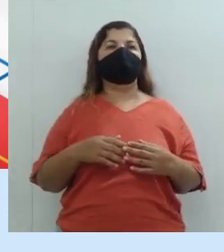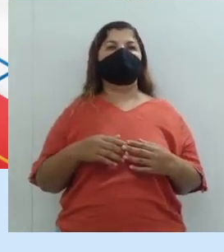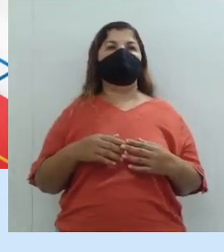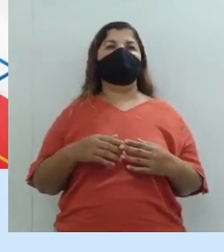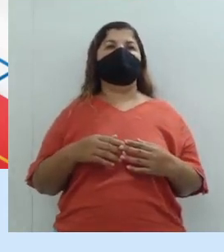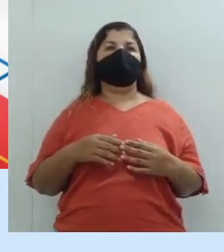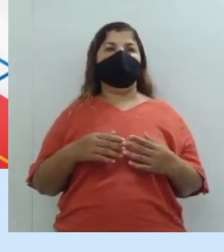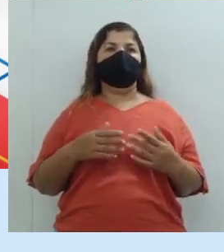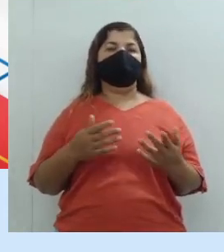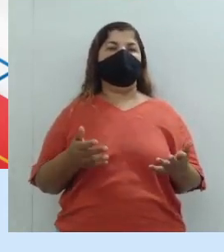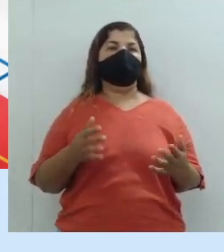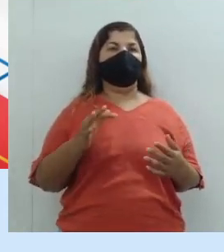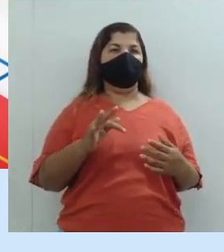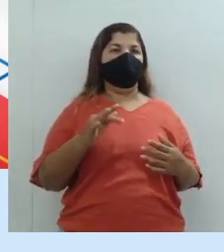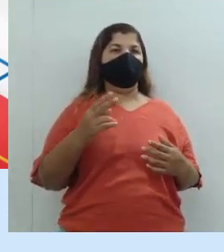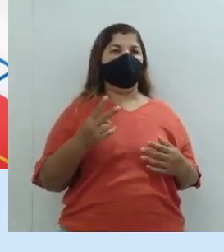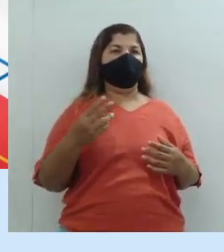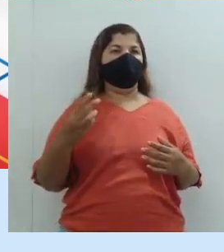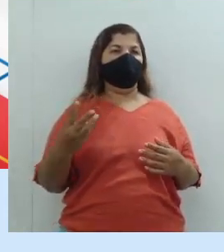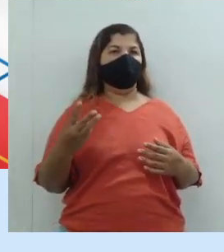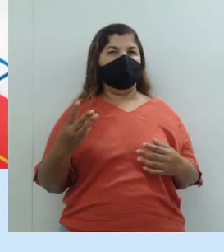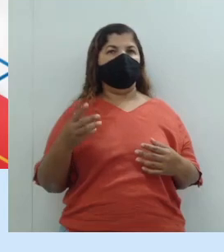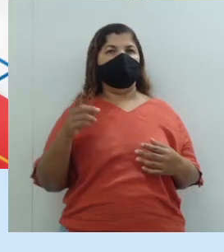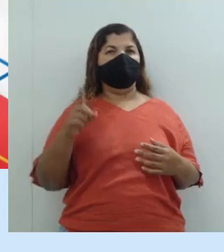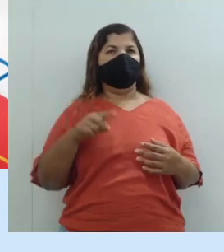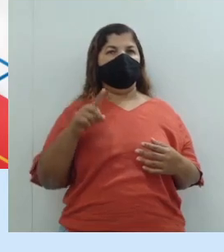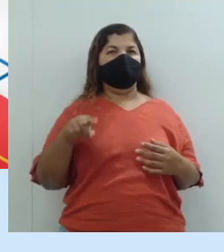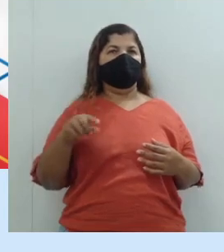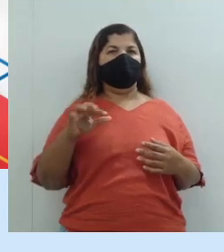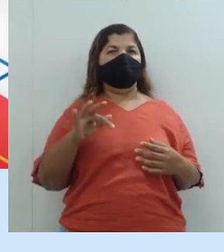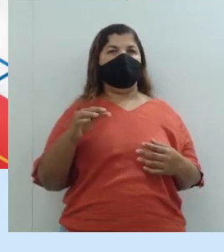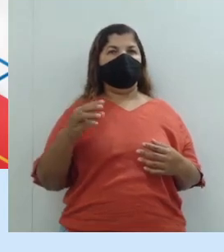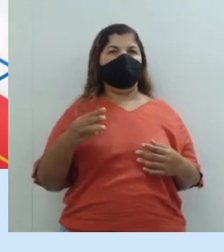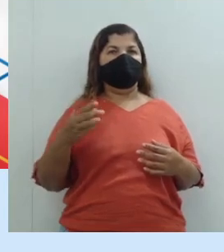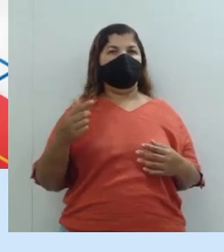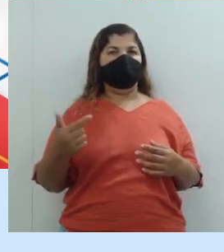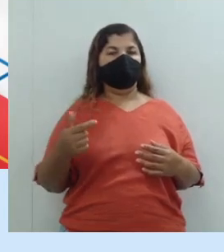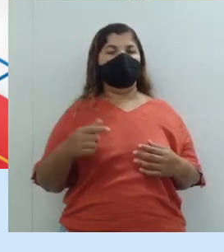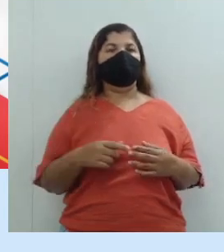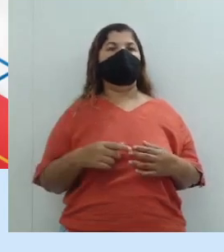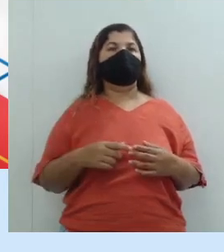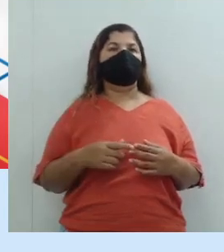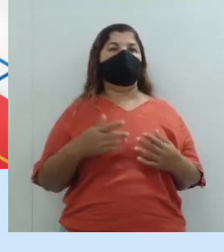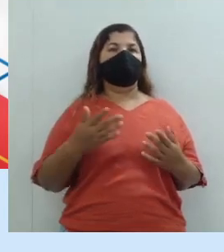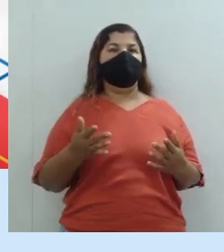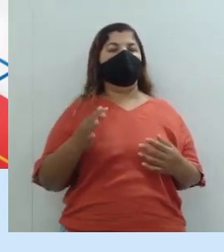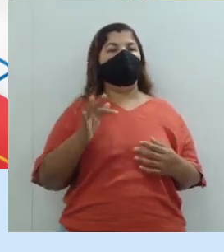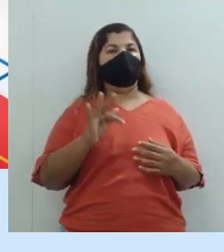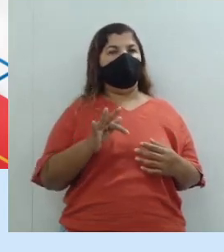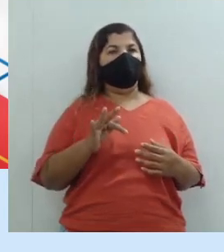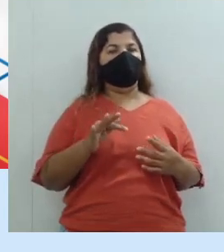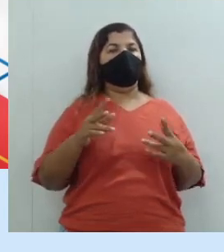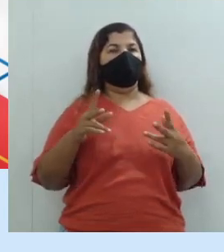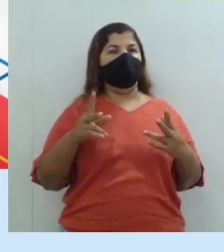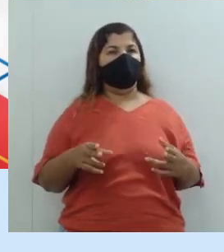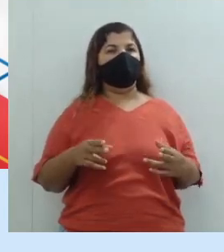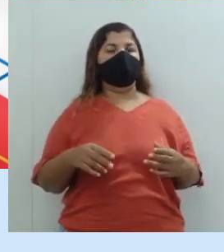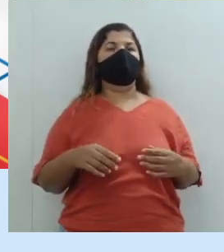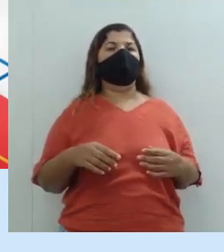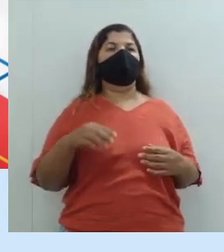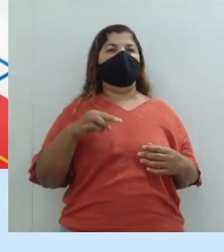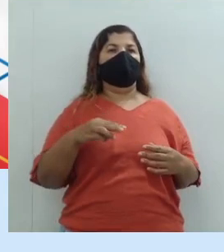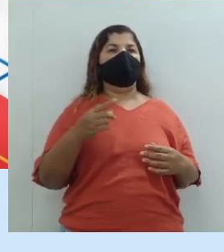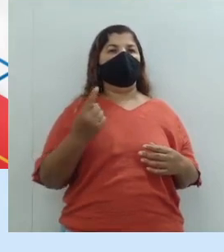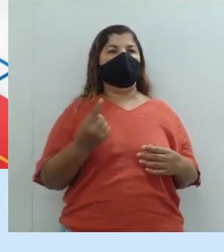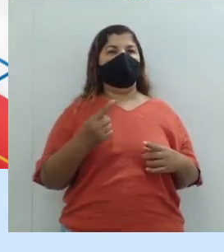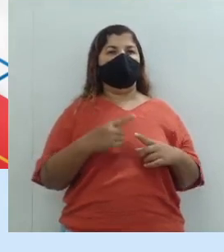ali que F23 se cancela com F32. E eu vou ter como equação aí que a força vai ser igual a massa 1 mais